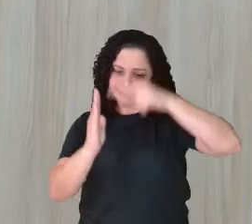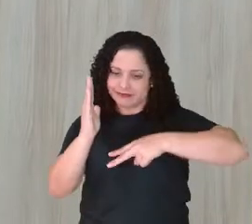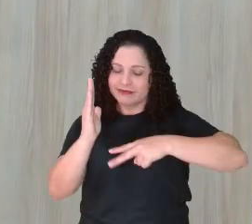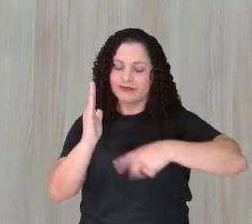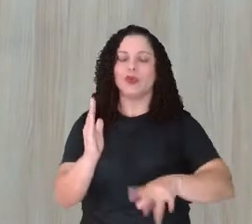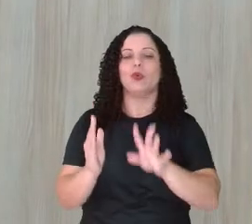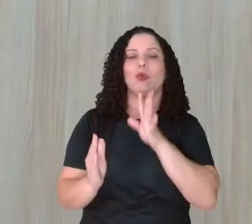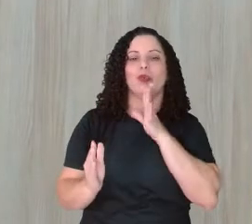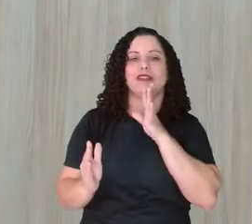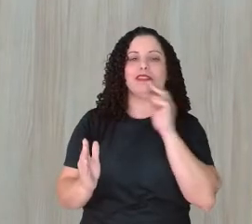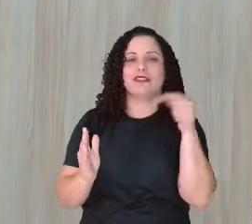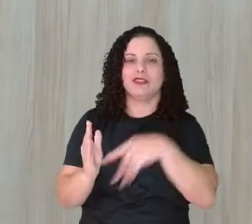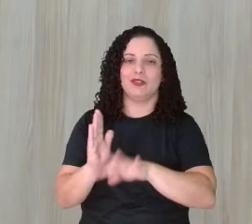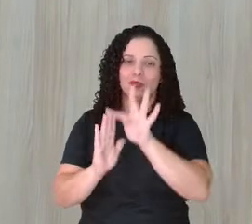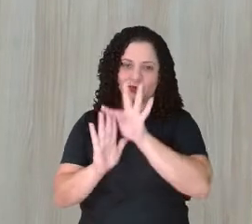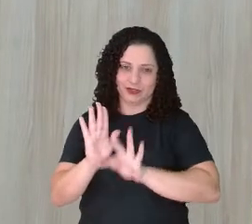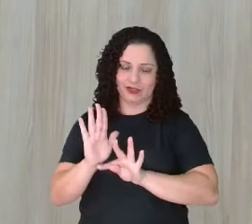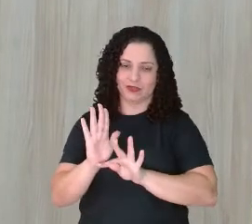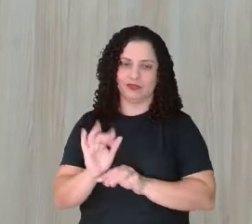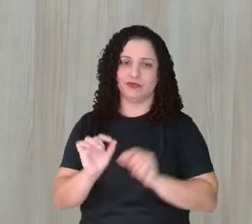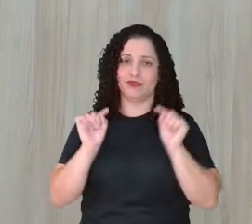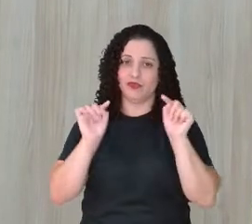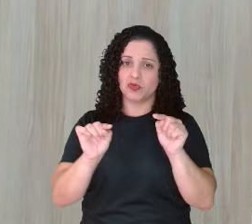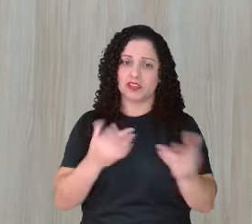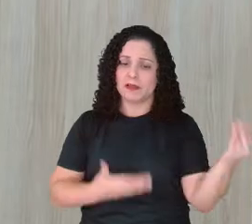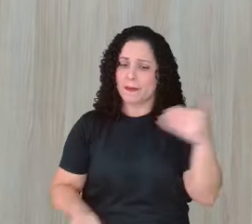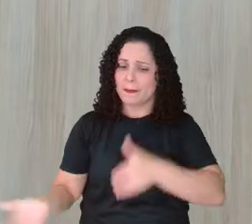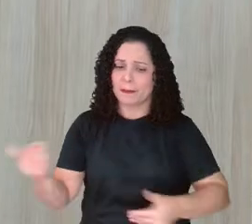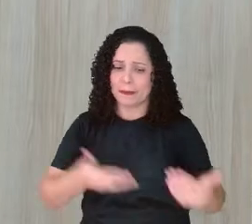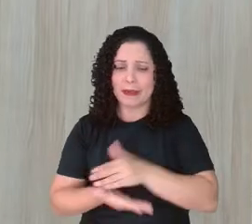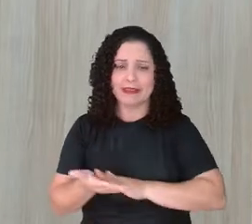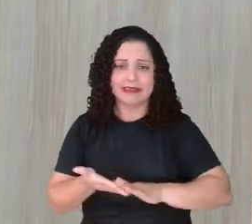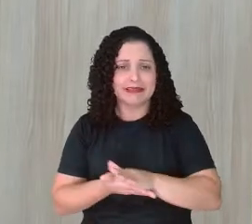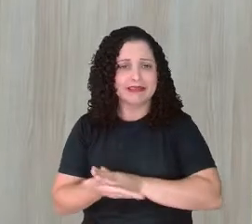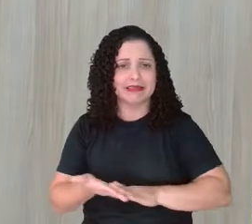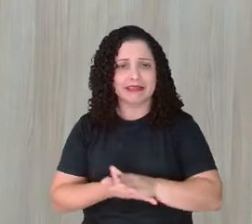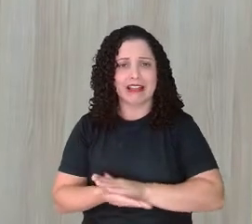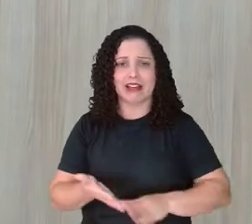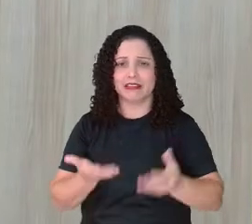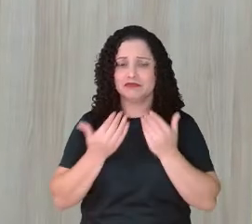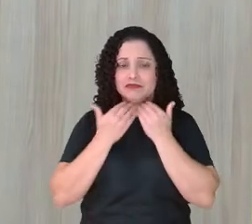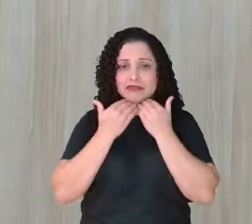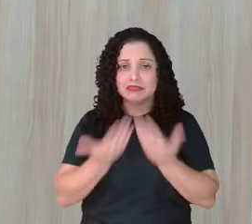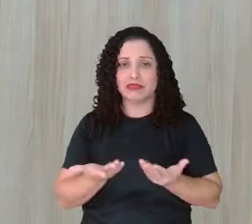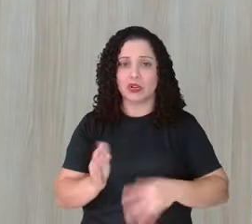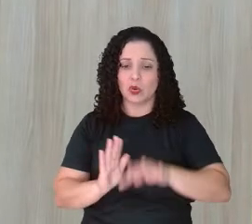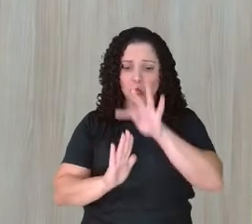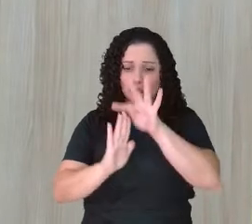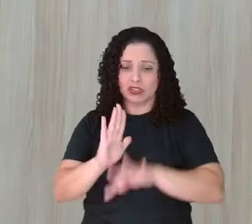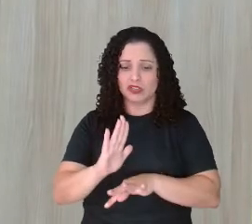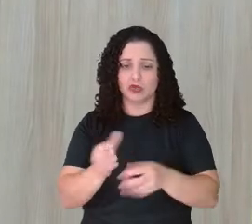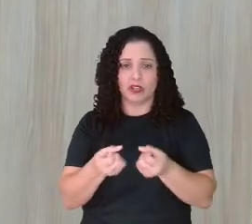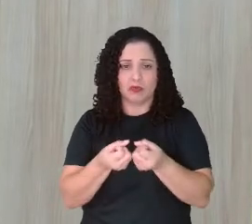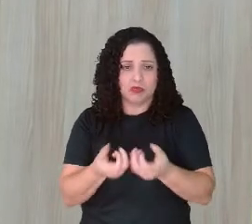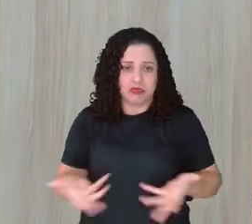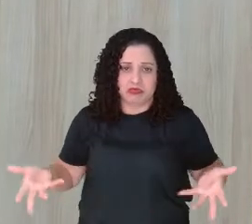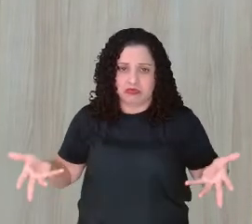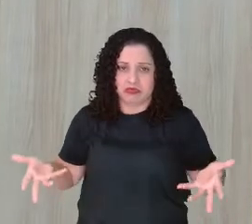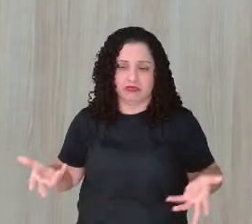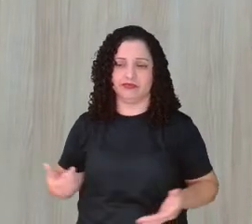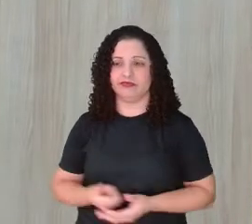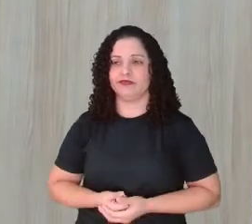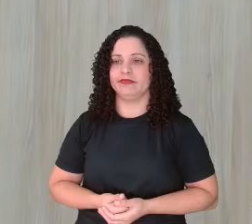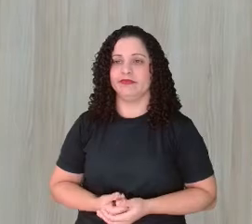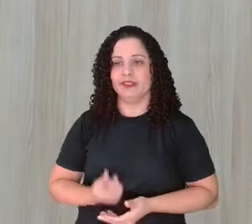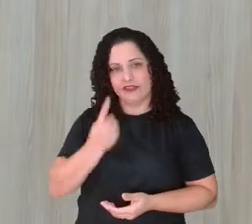acontecer. Porque se você não participa desse processo, o texto não acontece. Olha